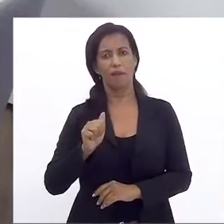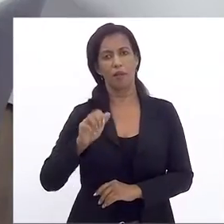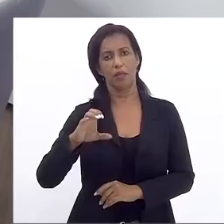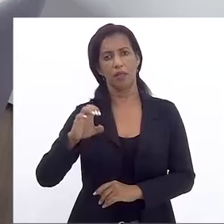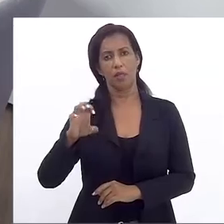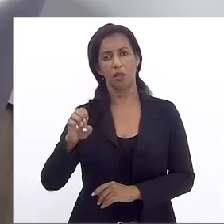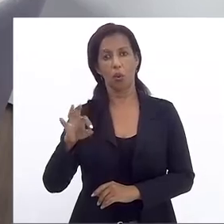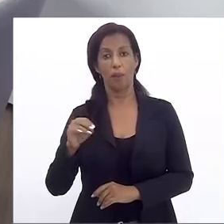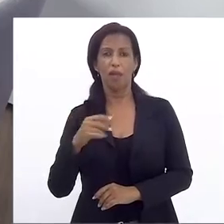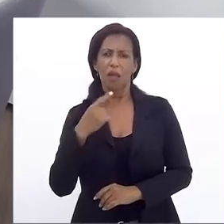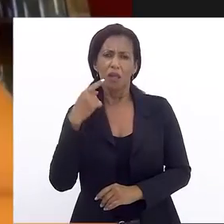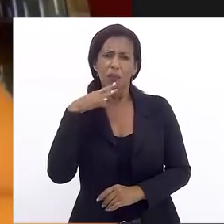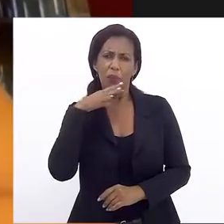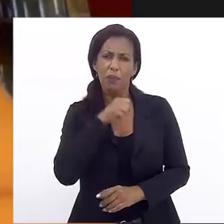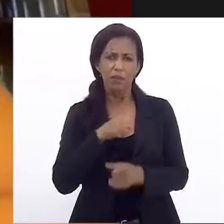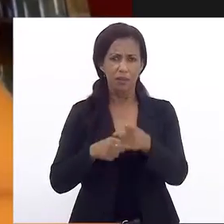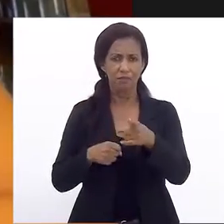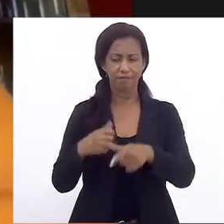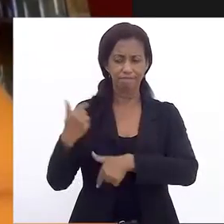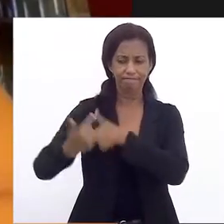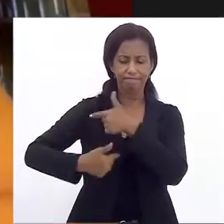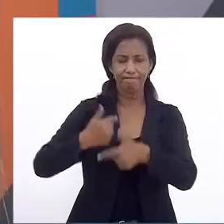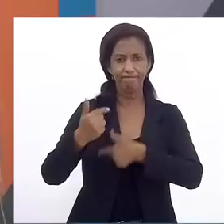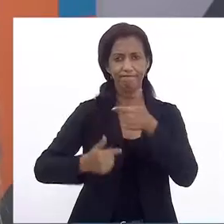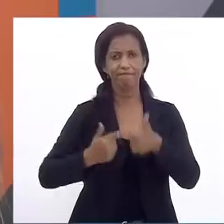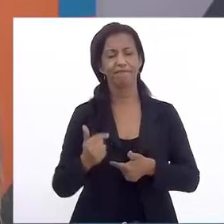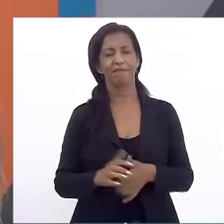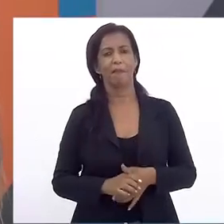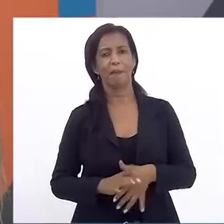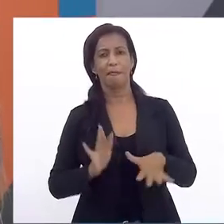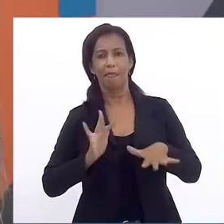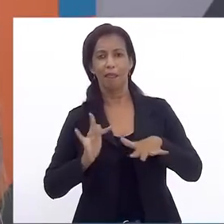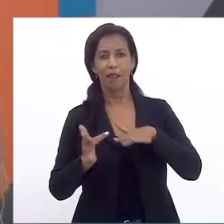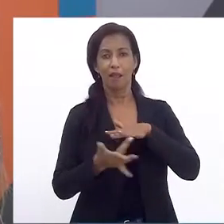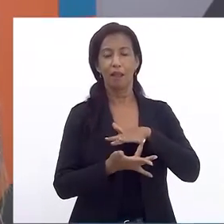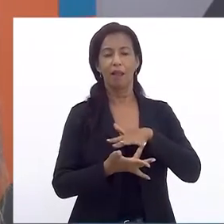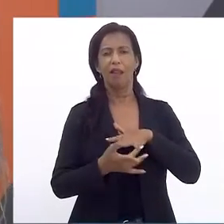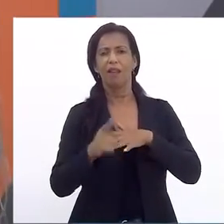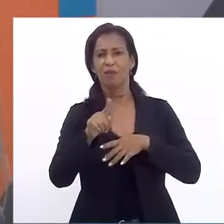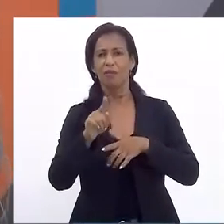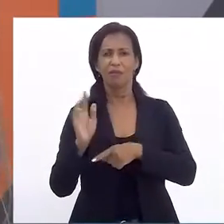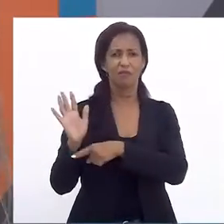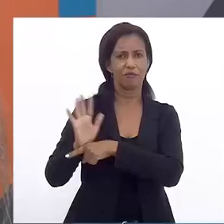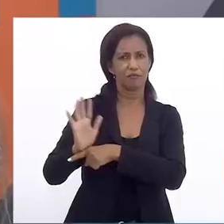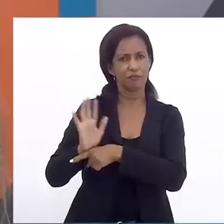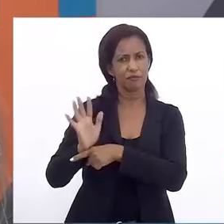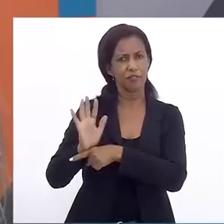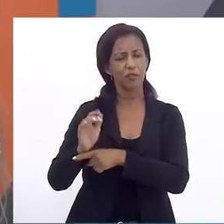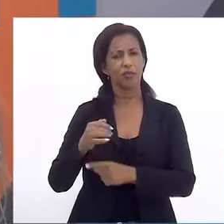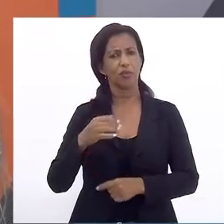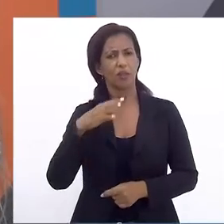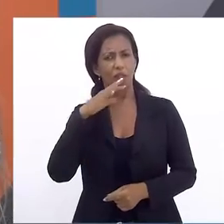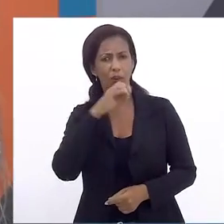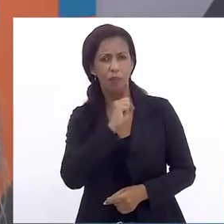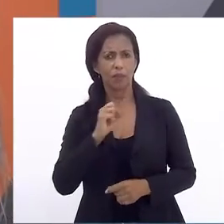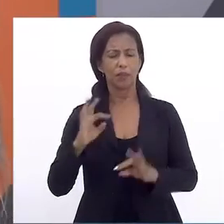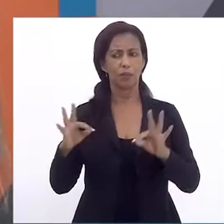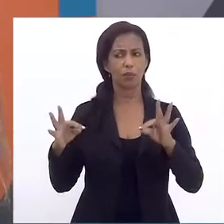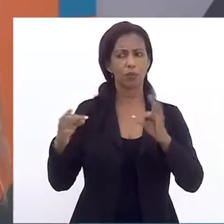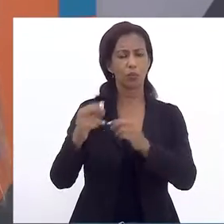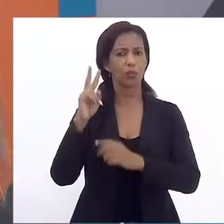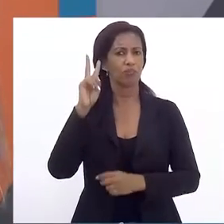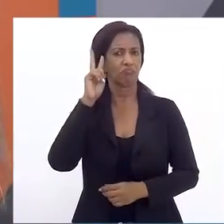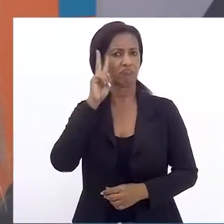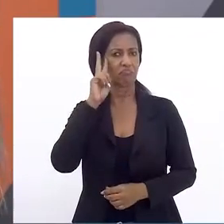por fazer a vasectomia. Eu percebo que a senhora é uma deputada muito ativa nas redes sociais e